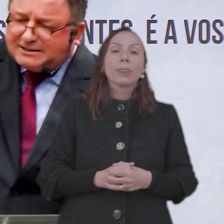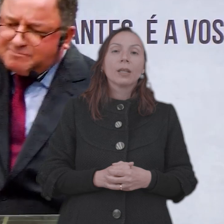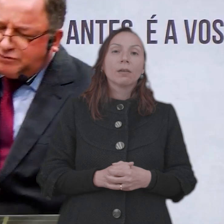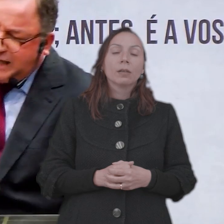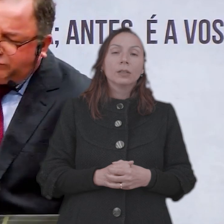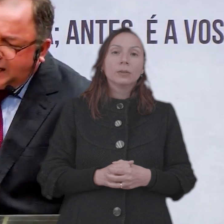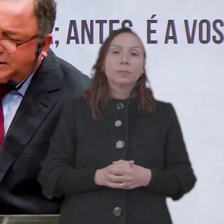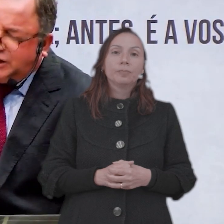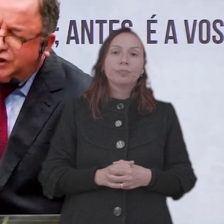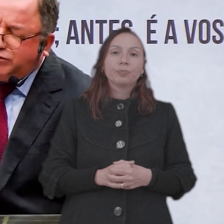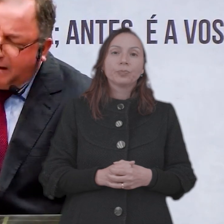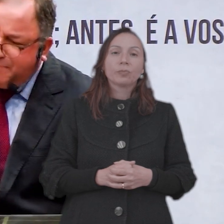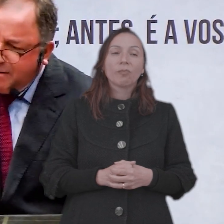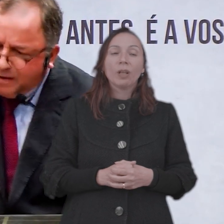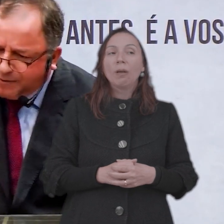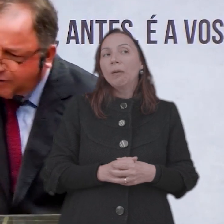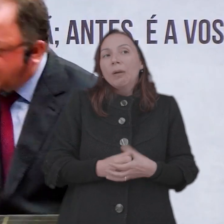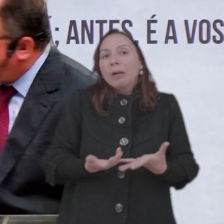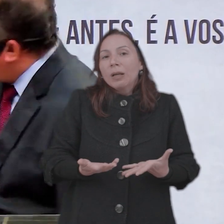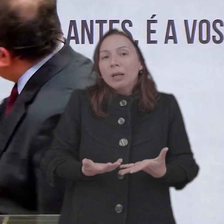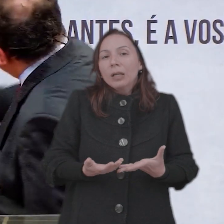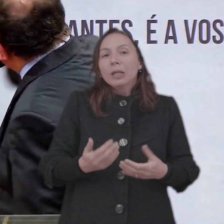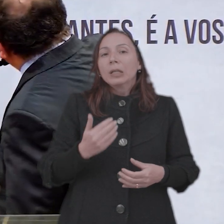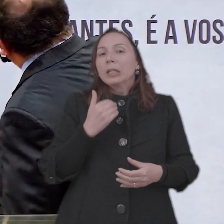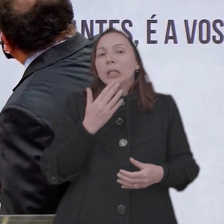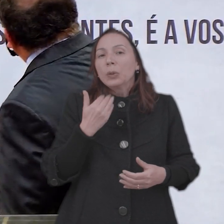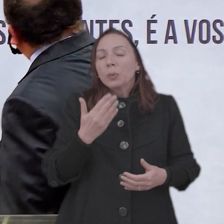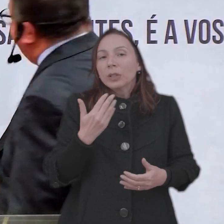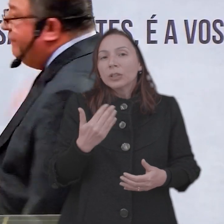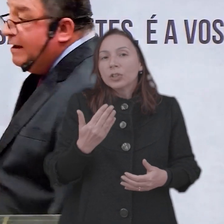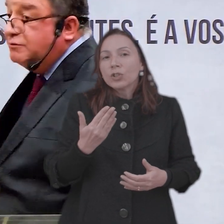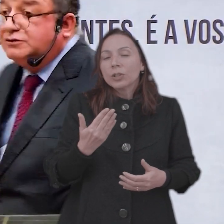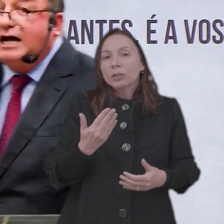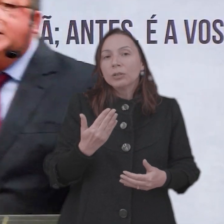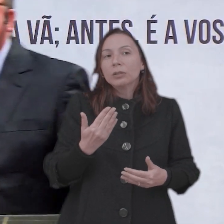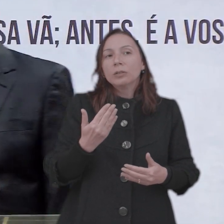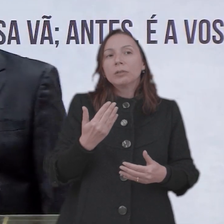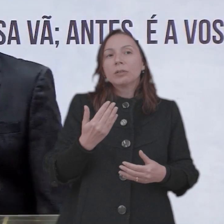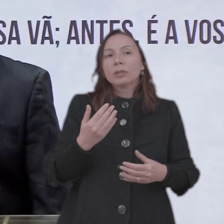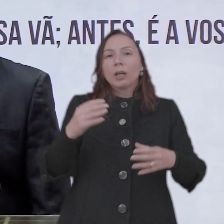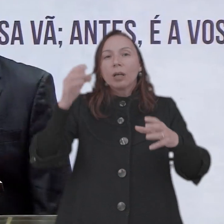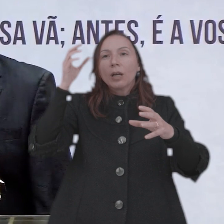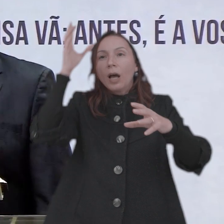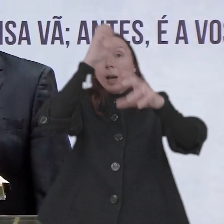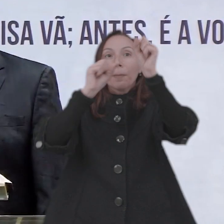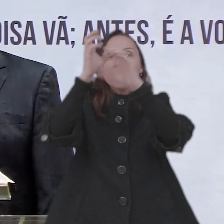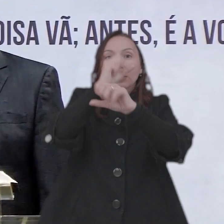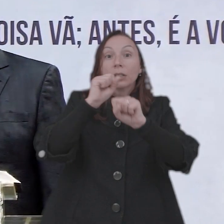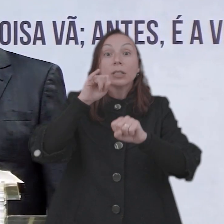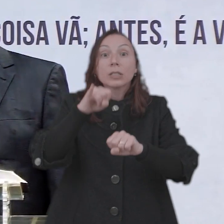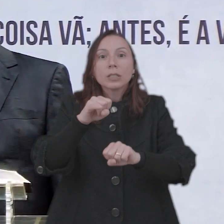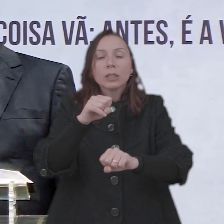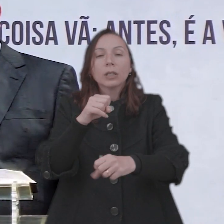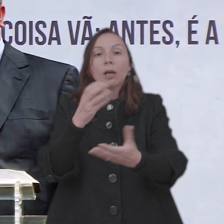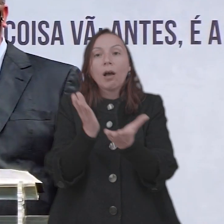Meus amados irmãos, não tem sentido a Bíblia para nós, se nós não vivemos aquilo que nós cremos.